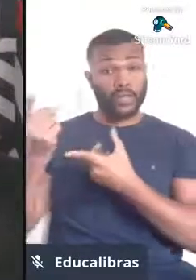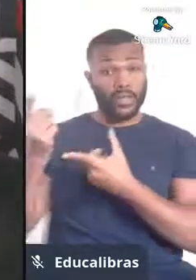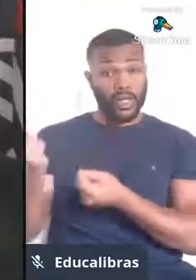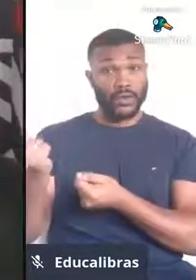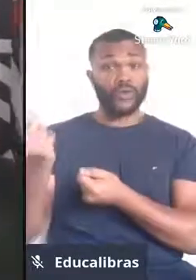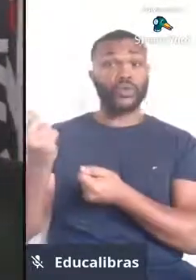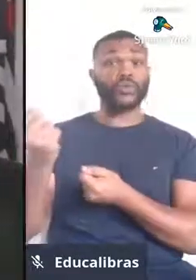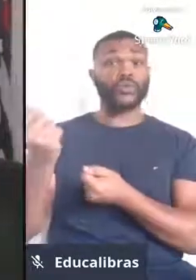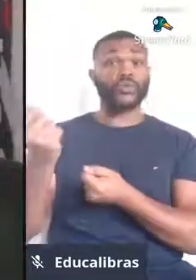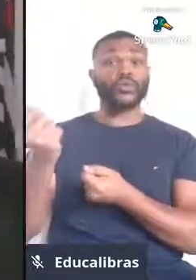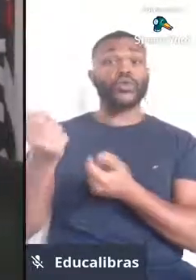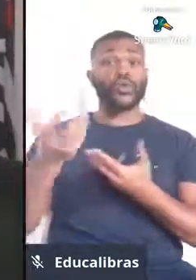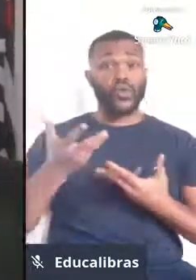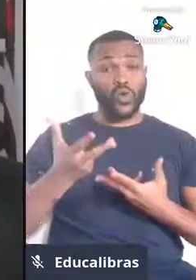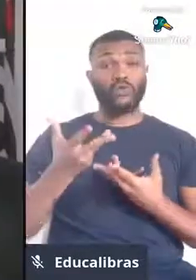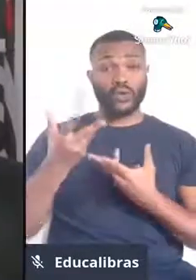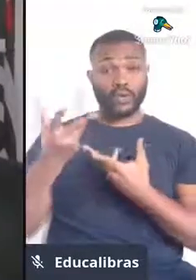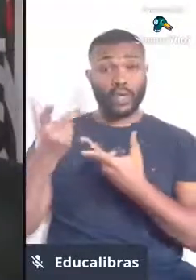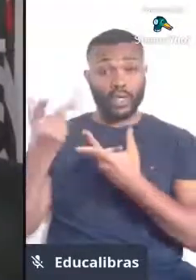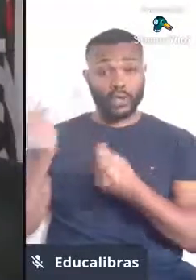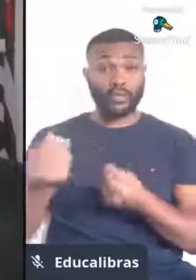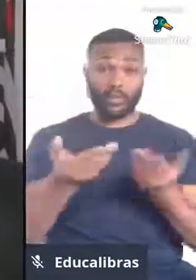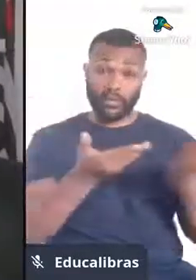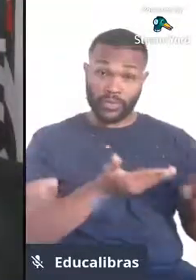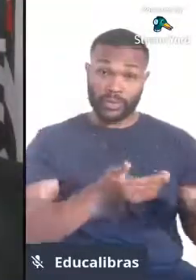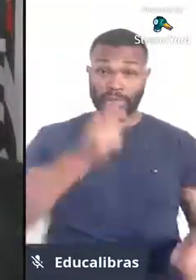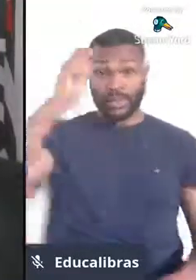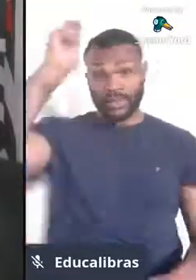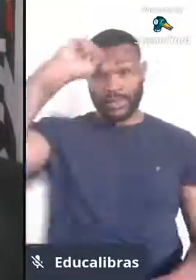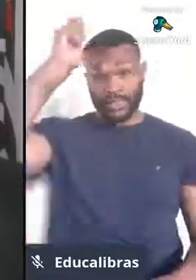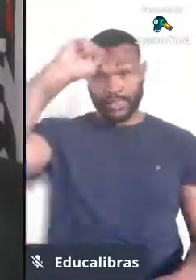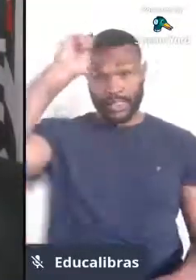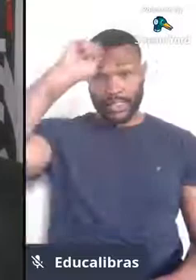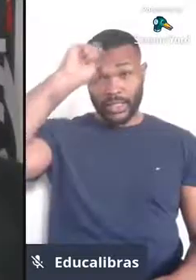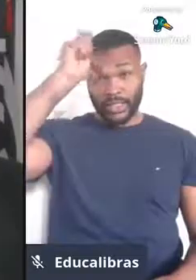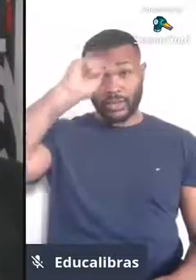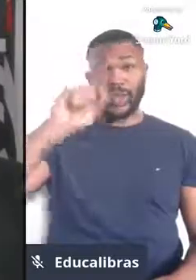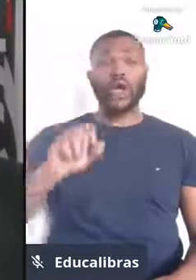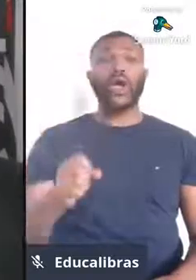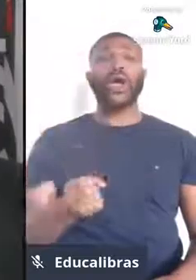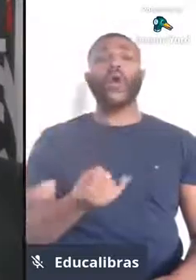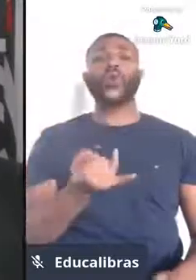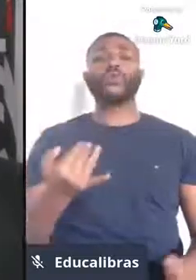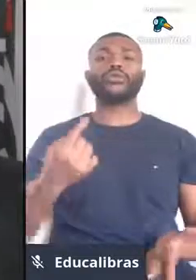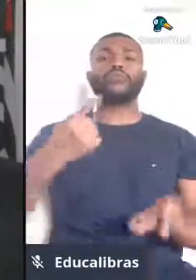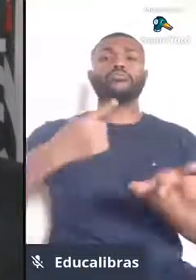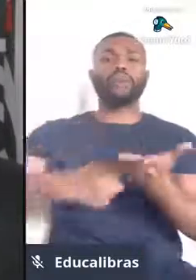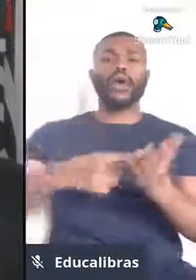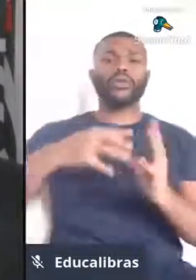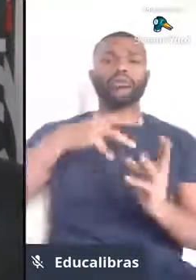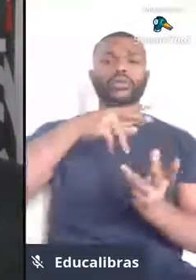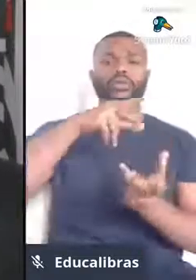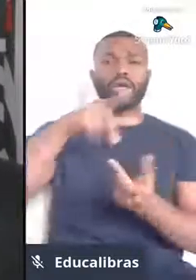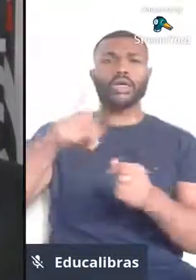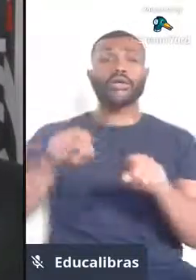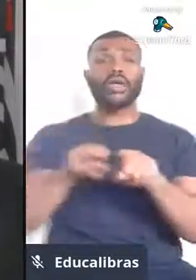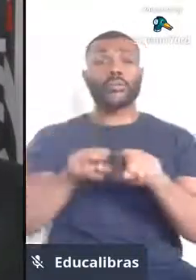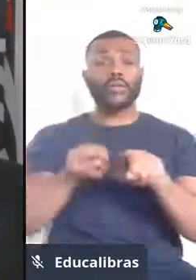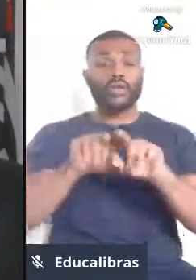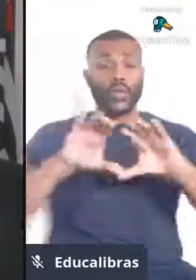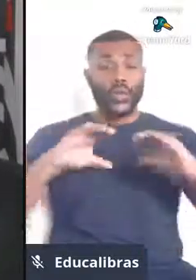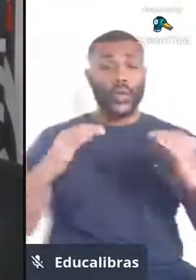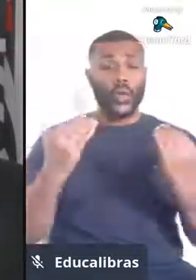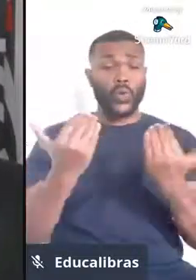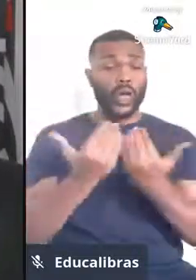mas os convites são para você, né? Para alguns pactos internacionais, alguns congressos internacionais que enxergam na cidade de